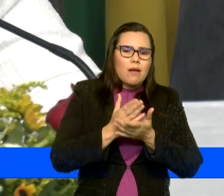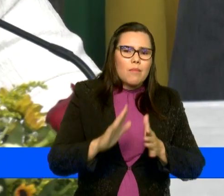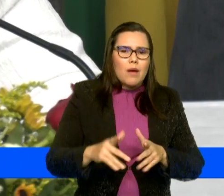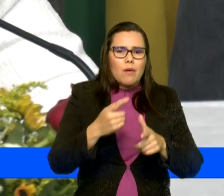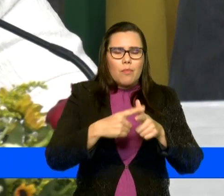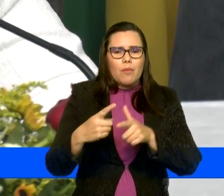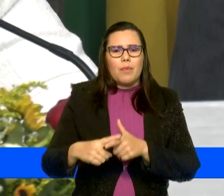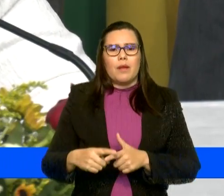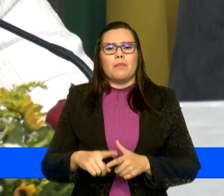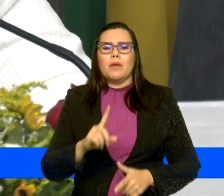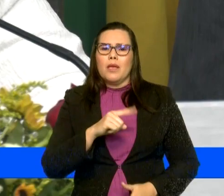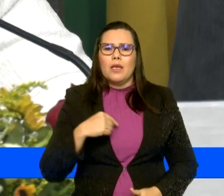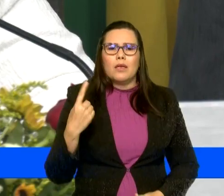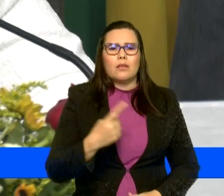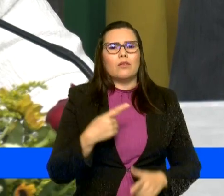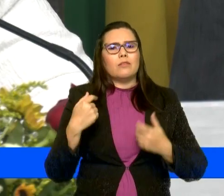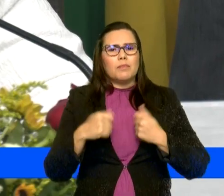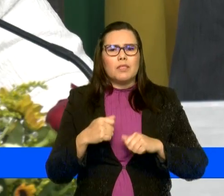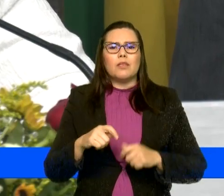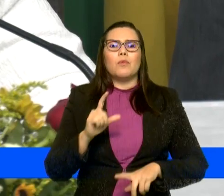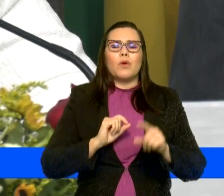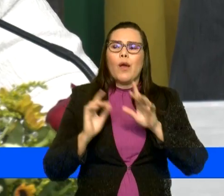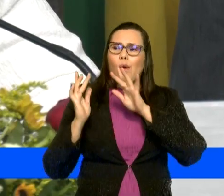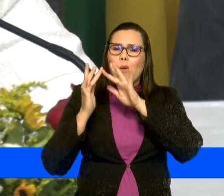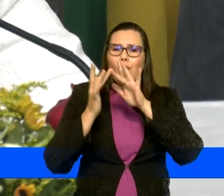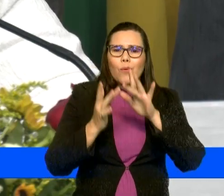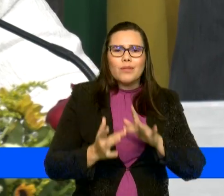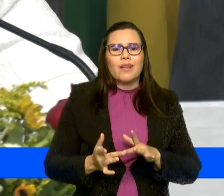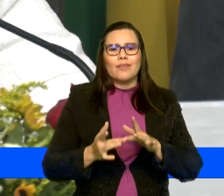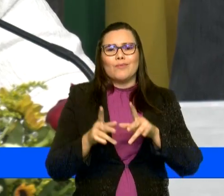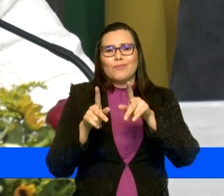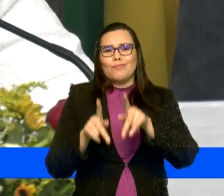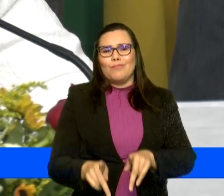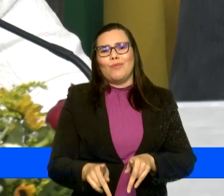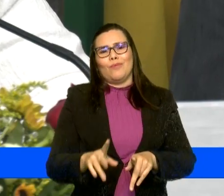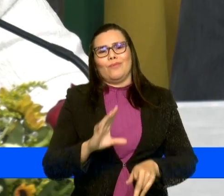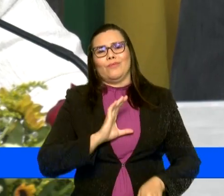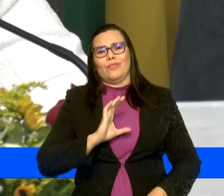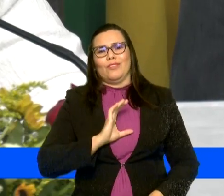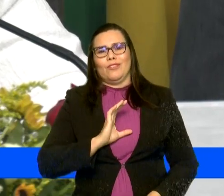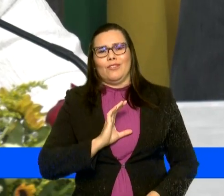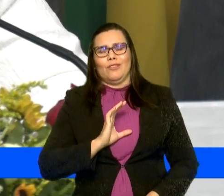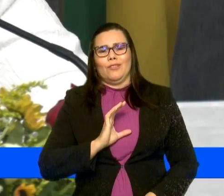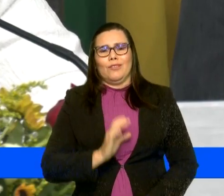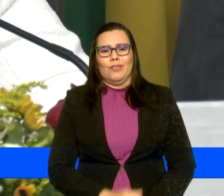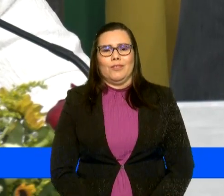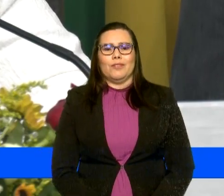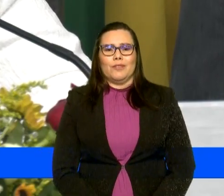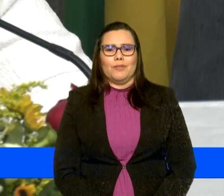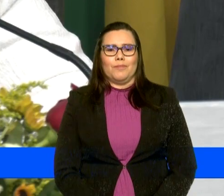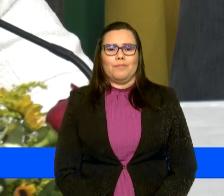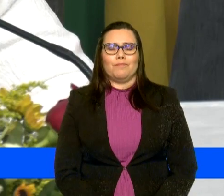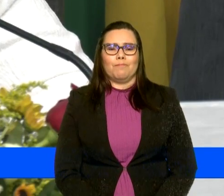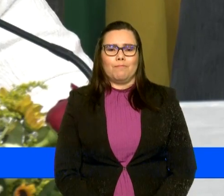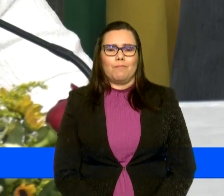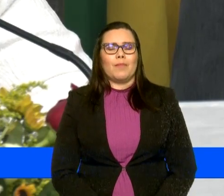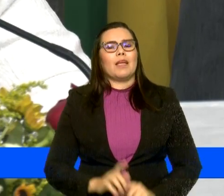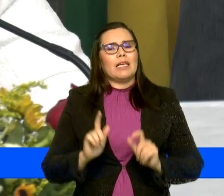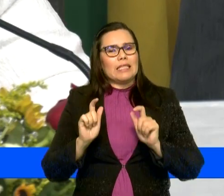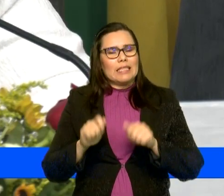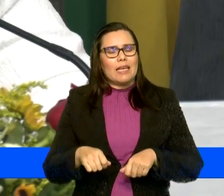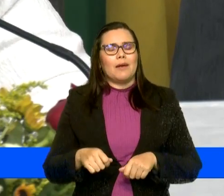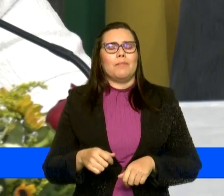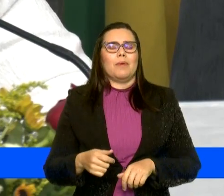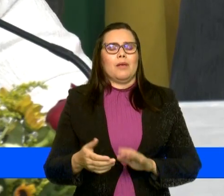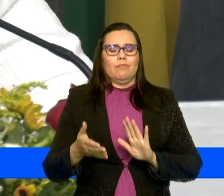a produção legislativa da origem das demandas. Só assim seguiríamos com a discussão